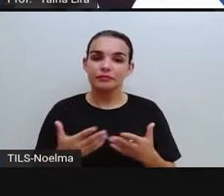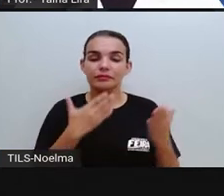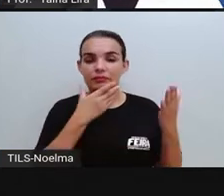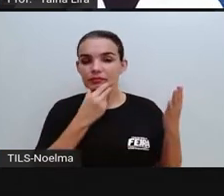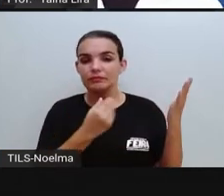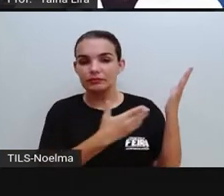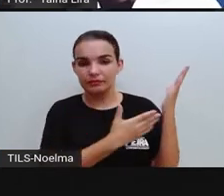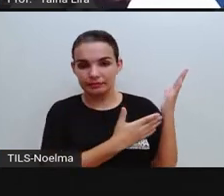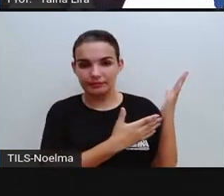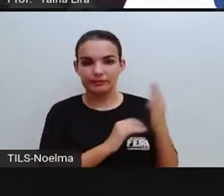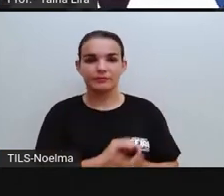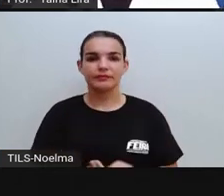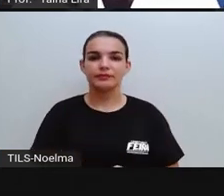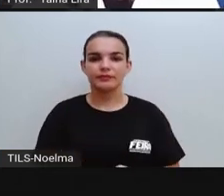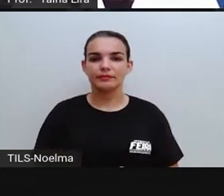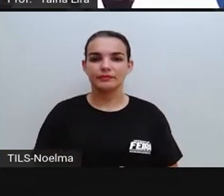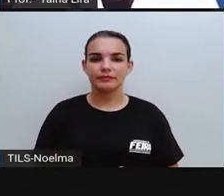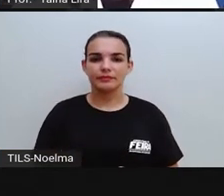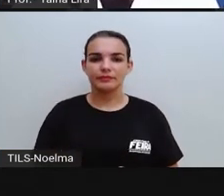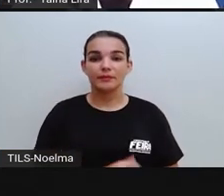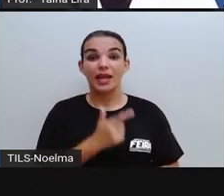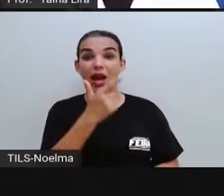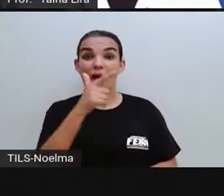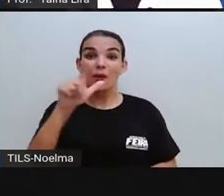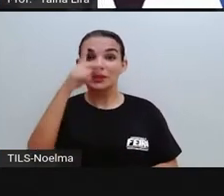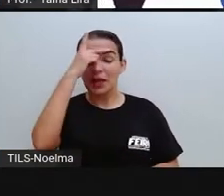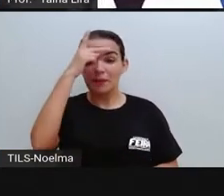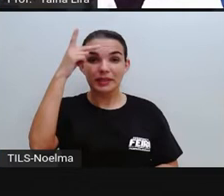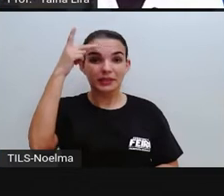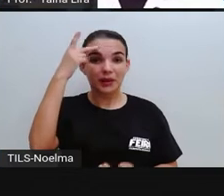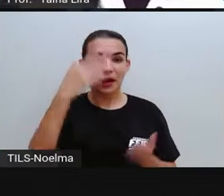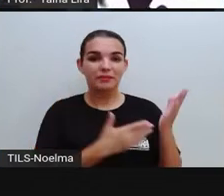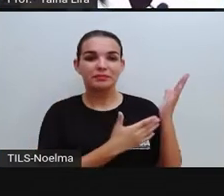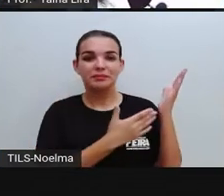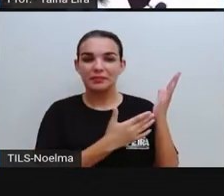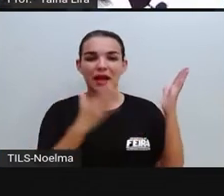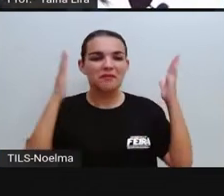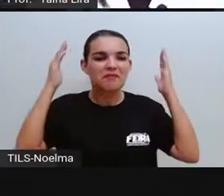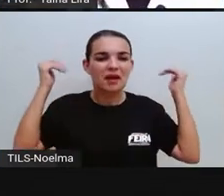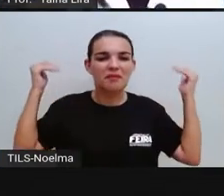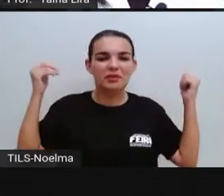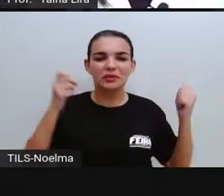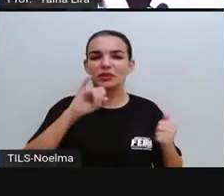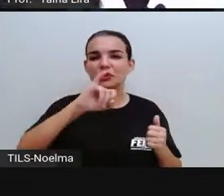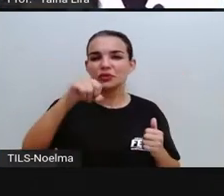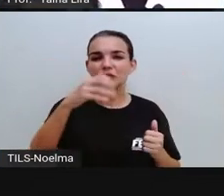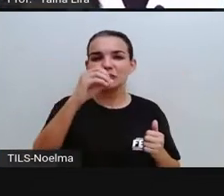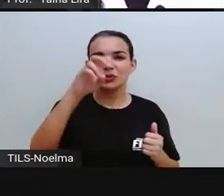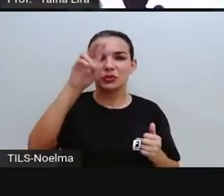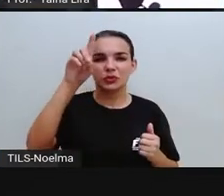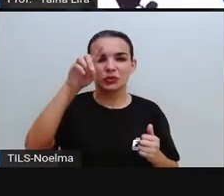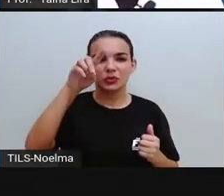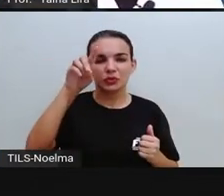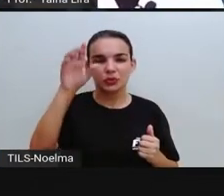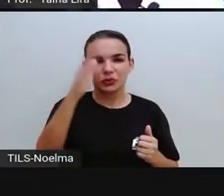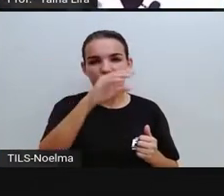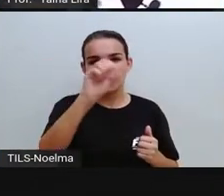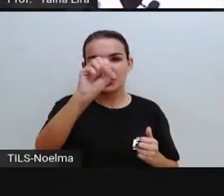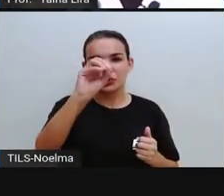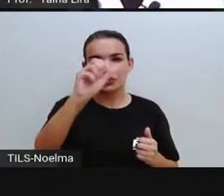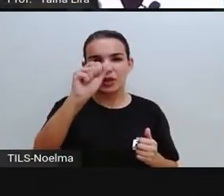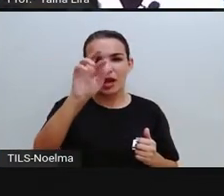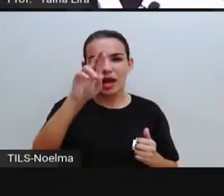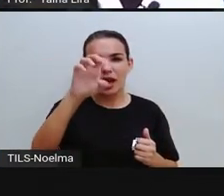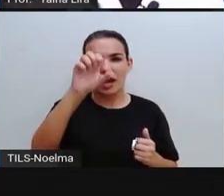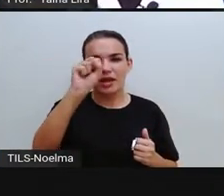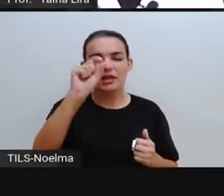programa dele, tá bom? Outra pessoa também que é um entrevistador famoso é o Jô Soares, que também